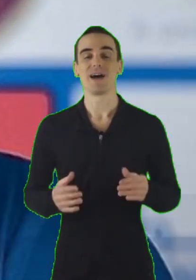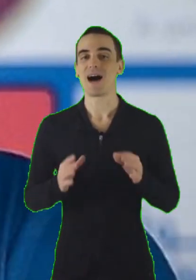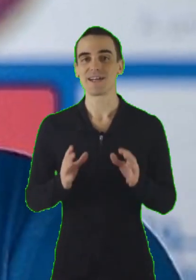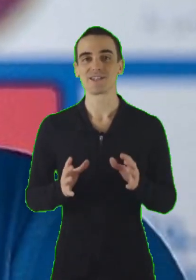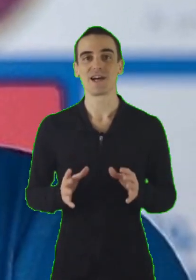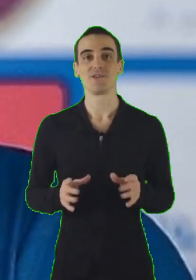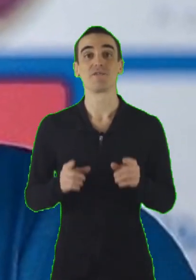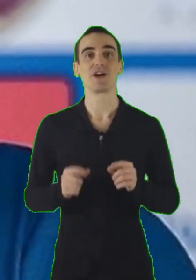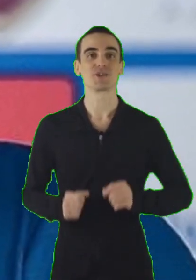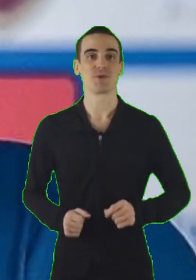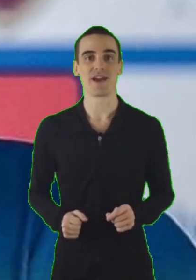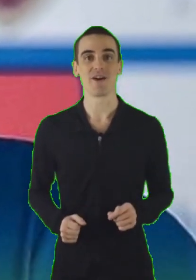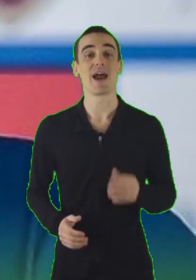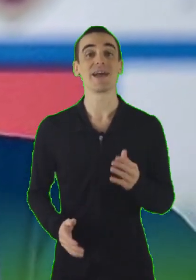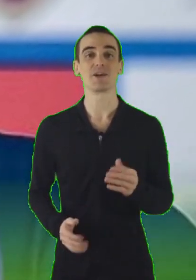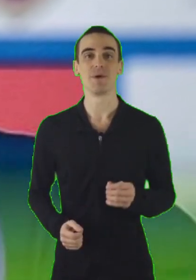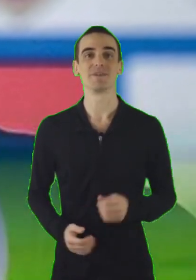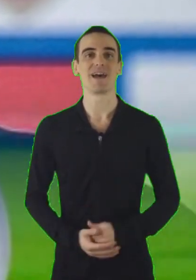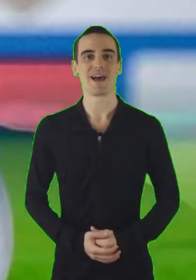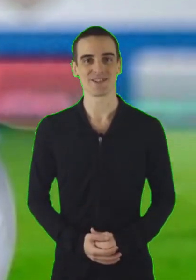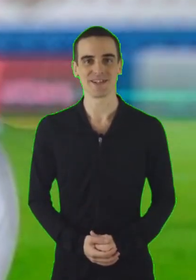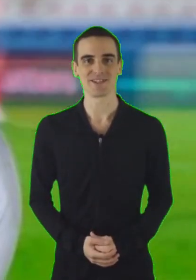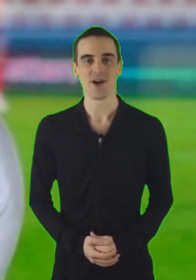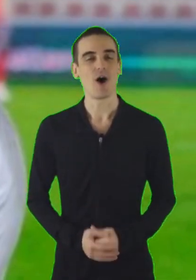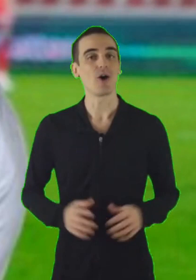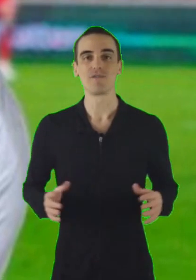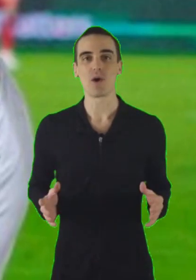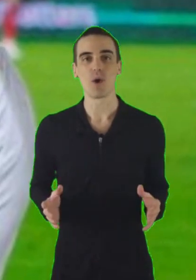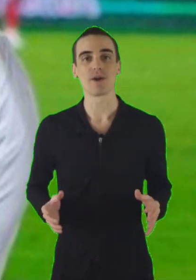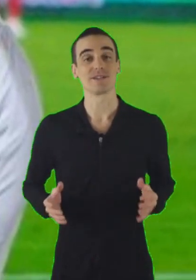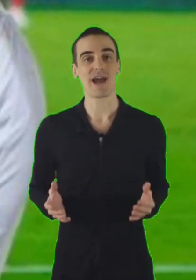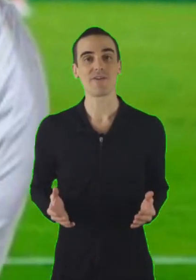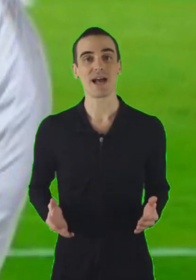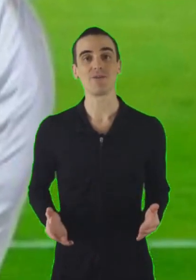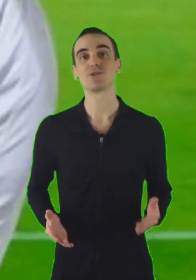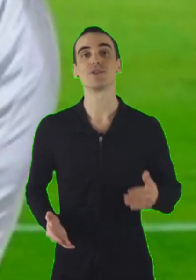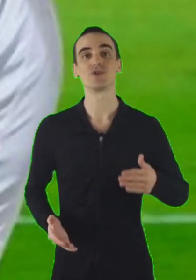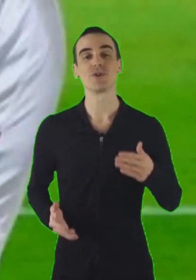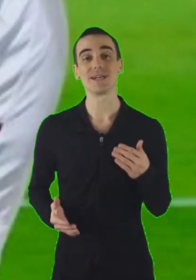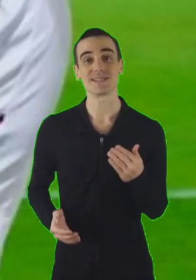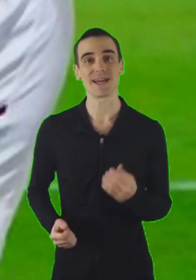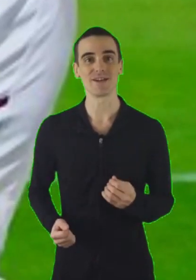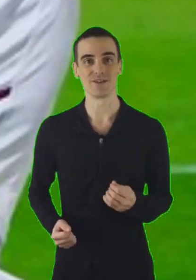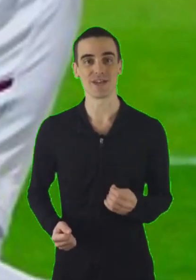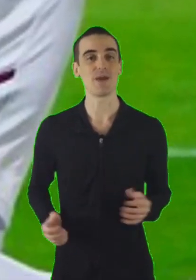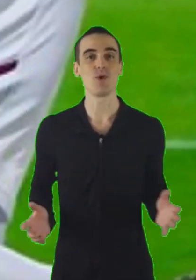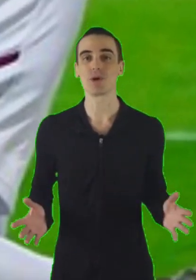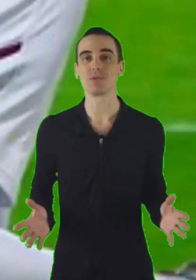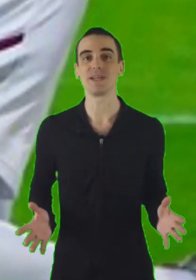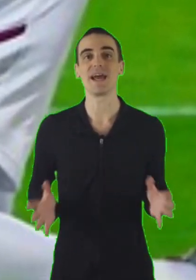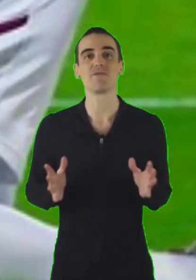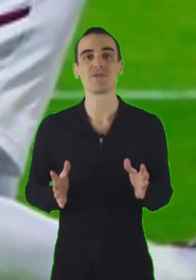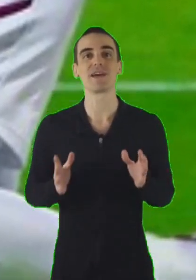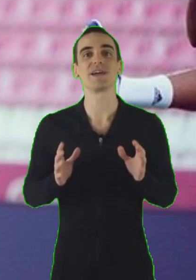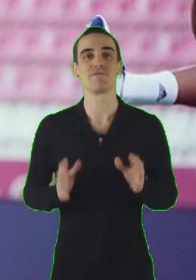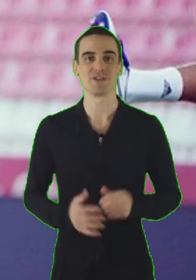situação contratual de João Pedro indica que ele está livre no mercado O que torna a possibilidade de sua contratação pelo Cruzeiro ainda mais viável o